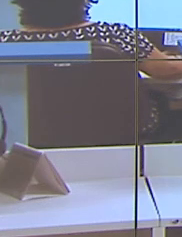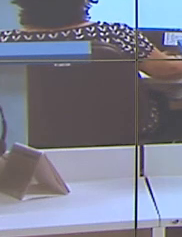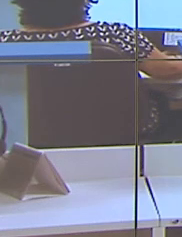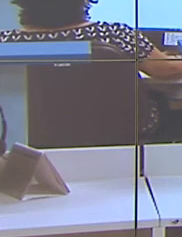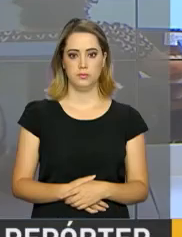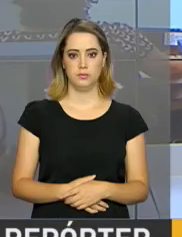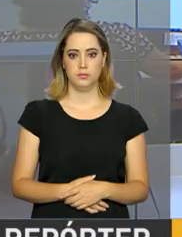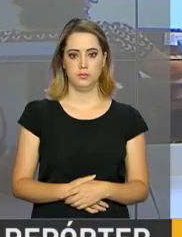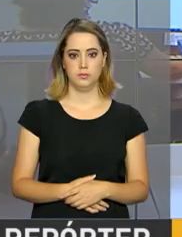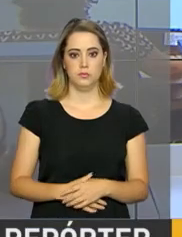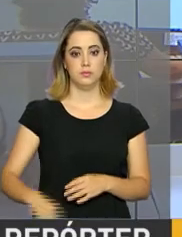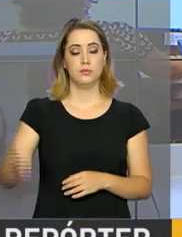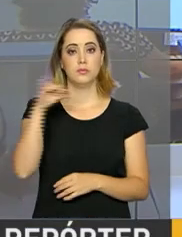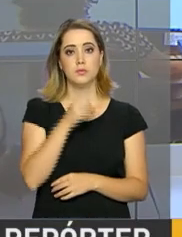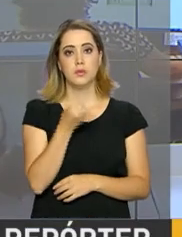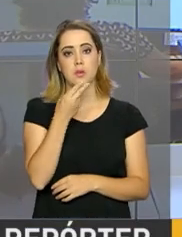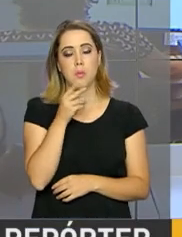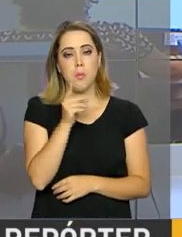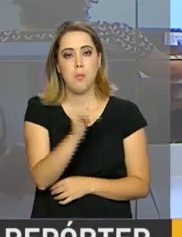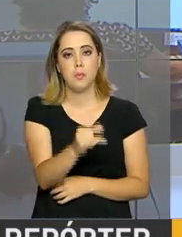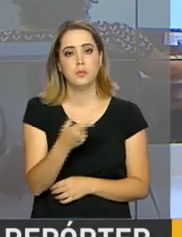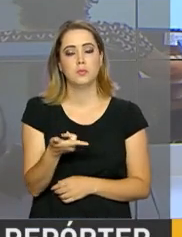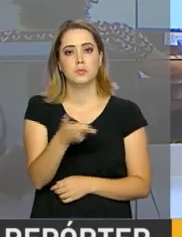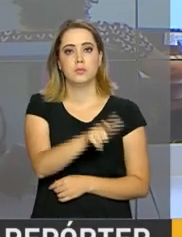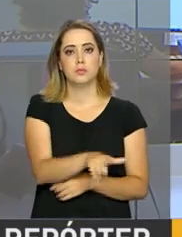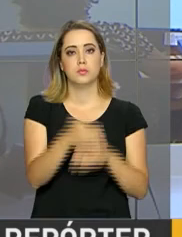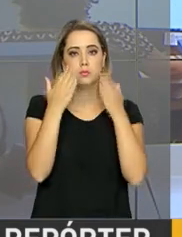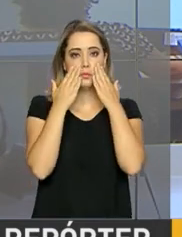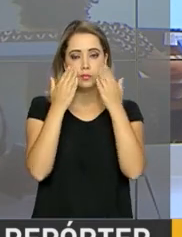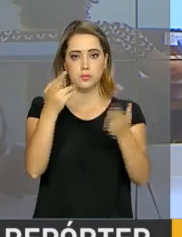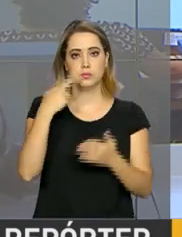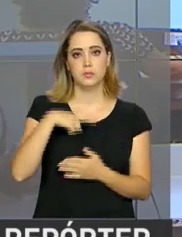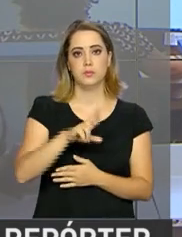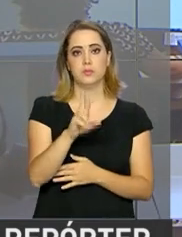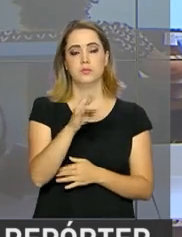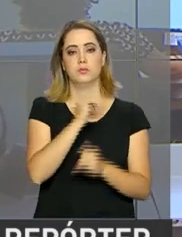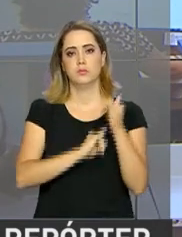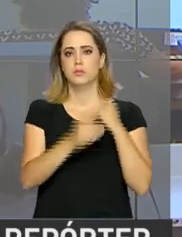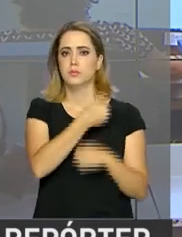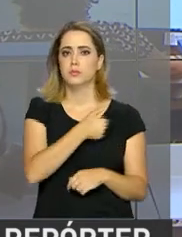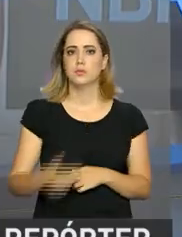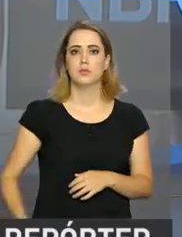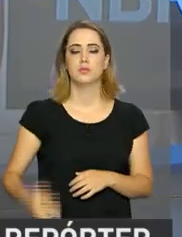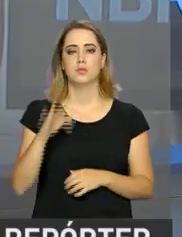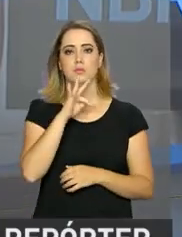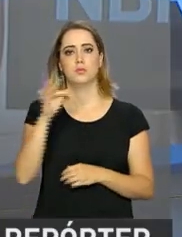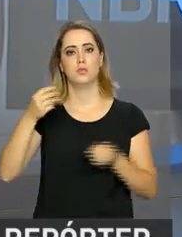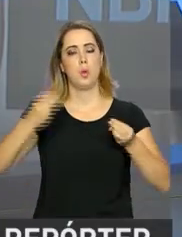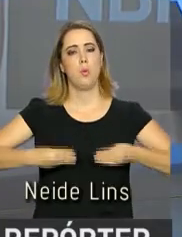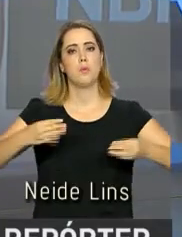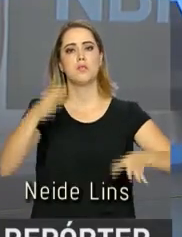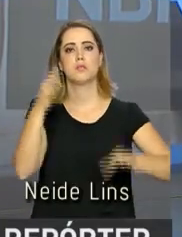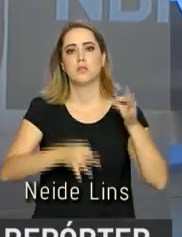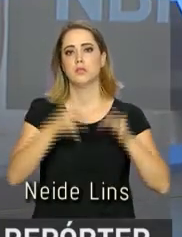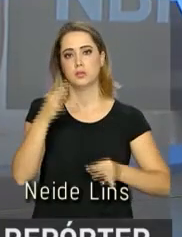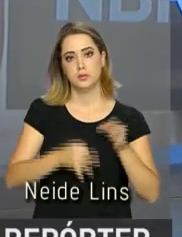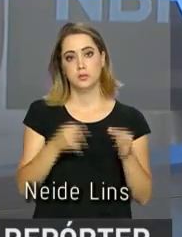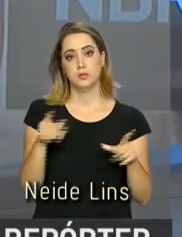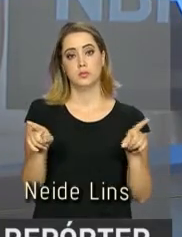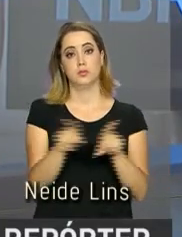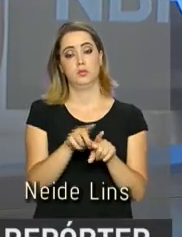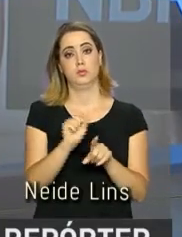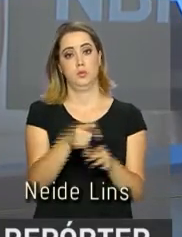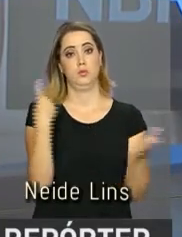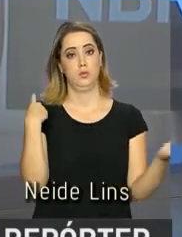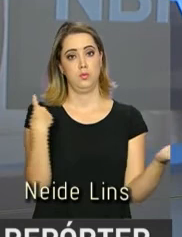olá bom dia estamos de volta com repórter nbr e as notícias do governo federal o ministro da justiça e cidadania alexandre